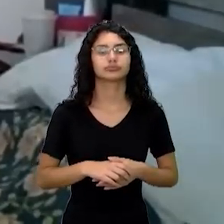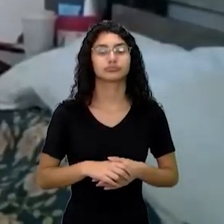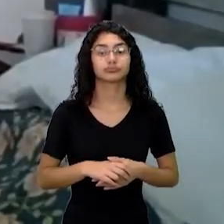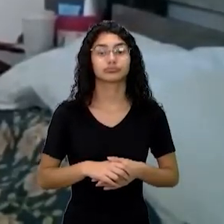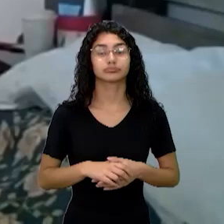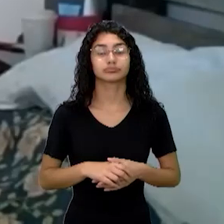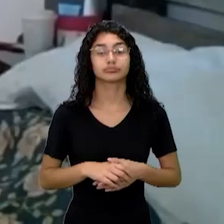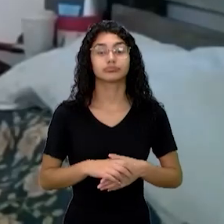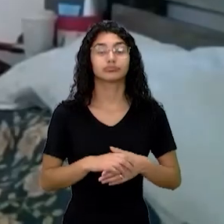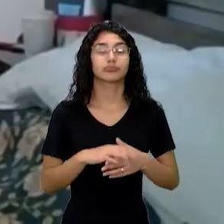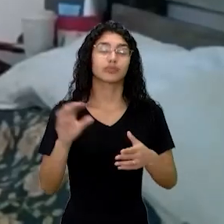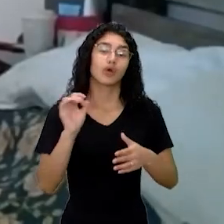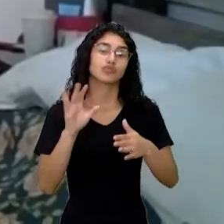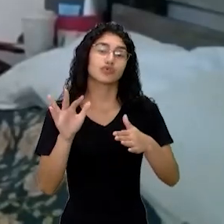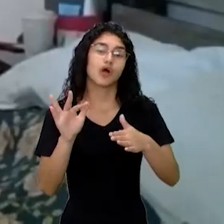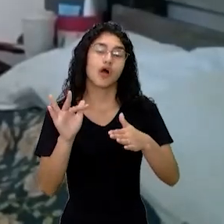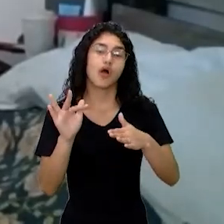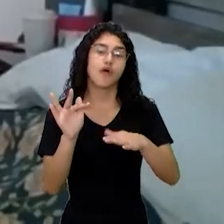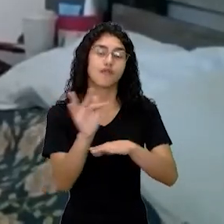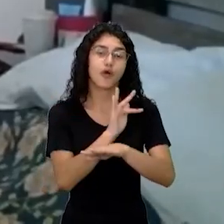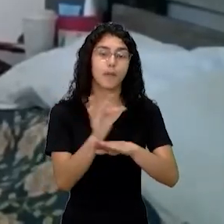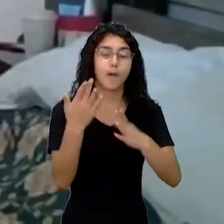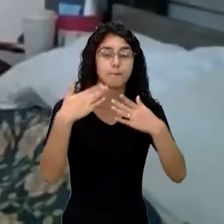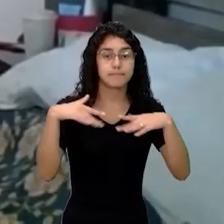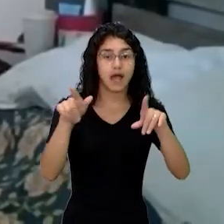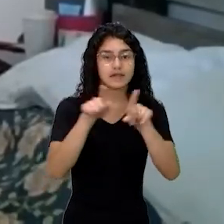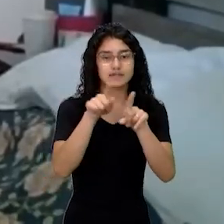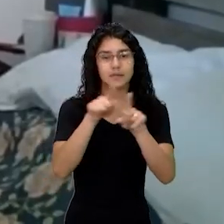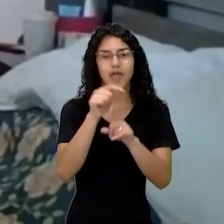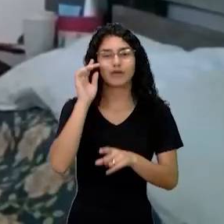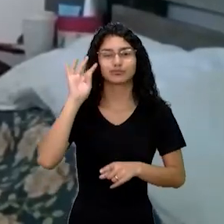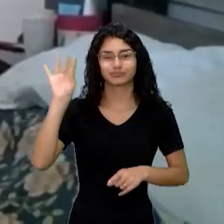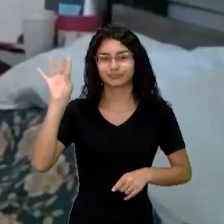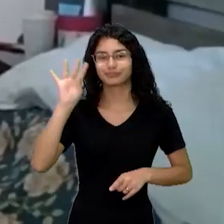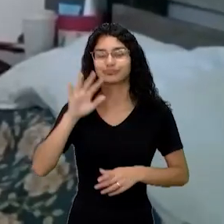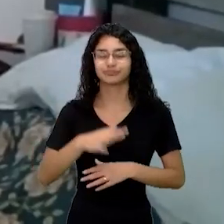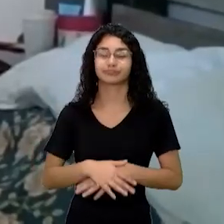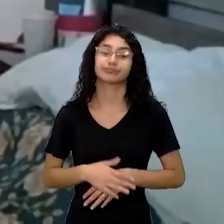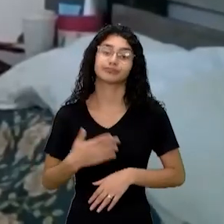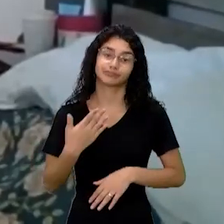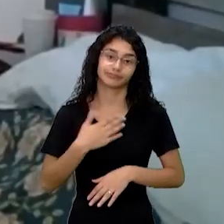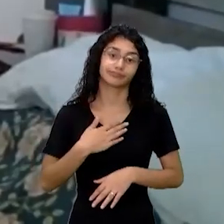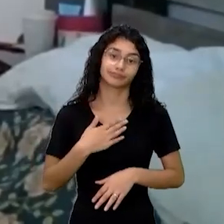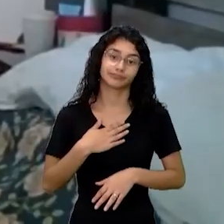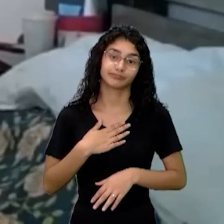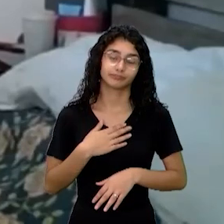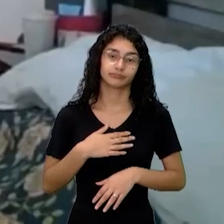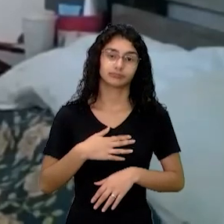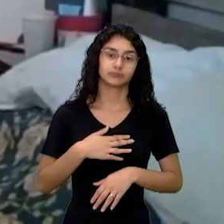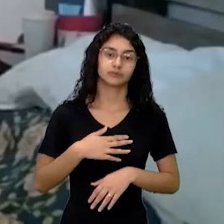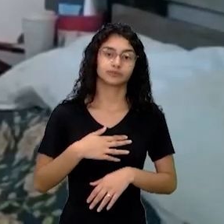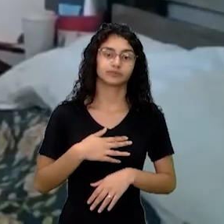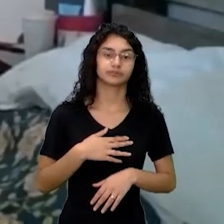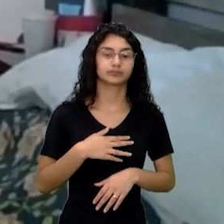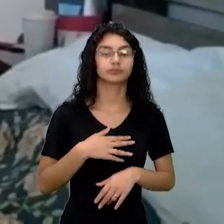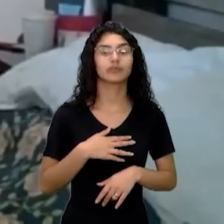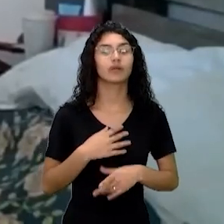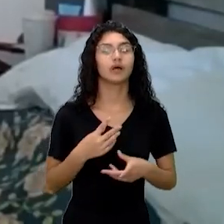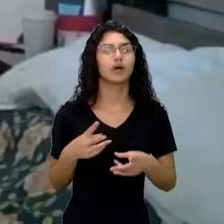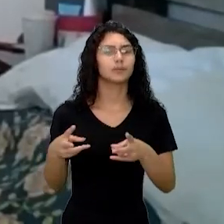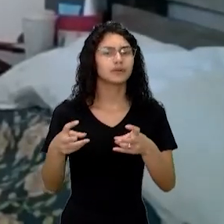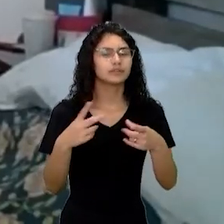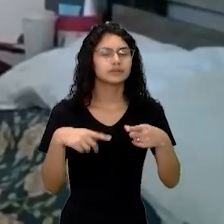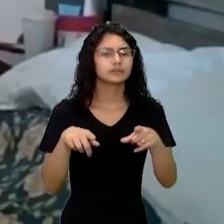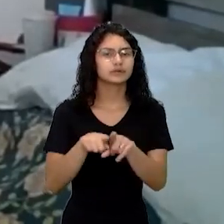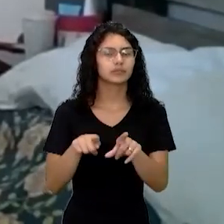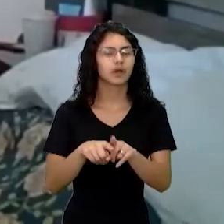meios formais, né, mas também muito pela imaginação. No meu caso, foi isso. Então, e pela observação também, né?